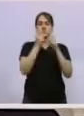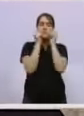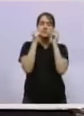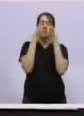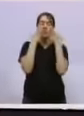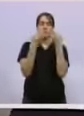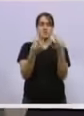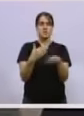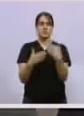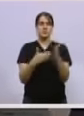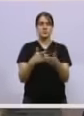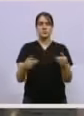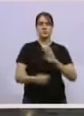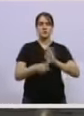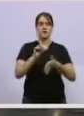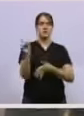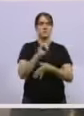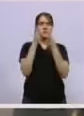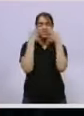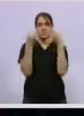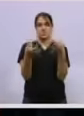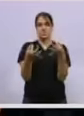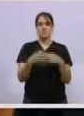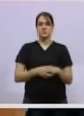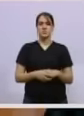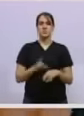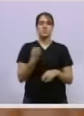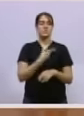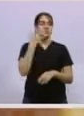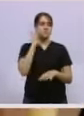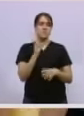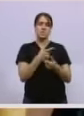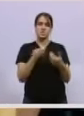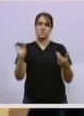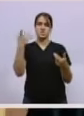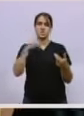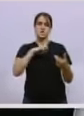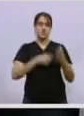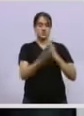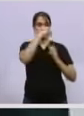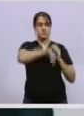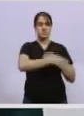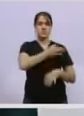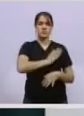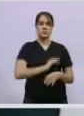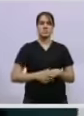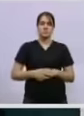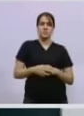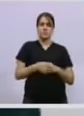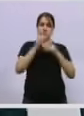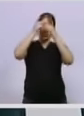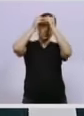tudo aquilo que nós dormíamos e não sabíamos que existia dentro de nós. Já estávamos inconscientes,